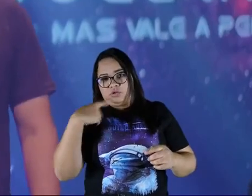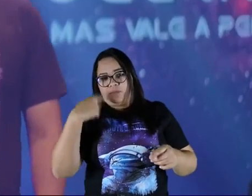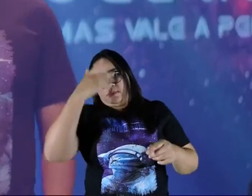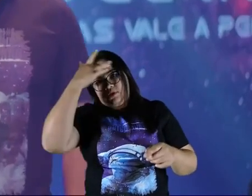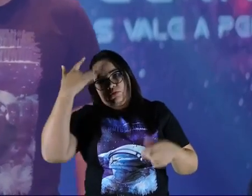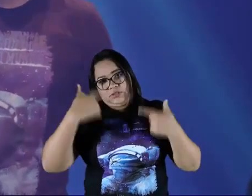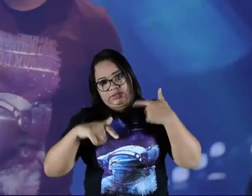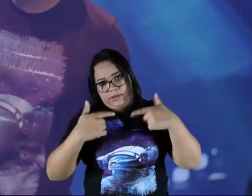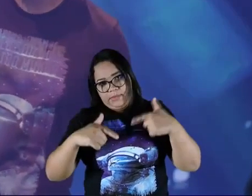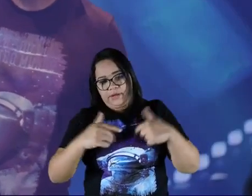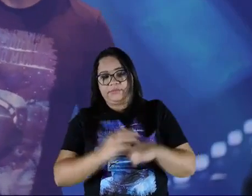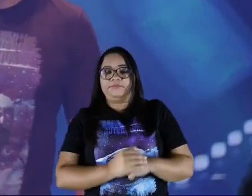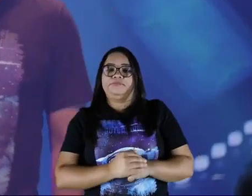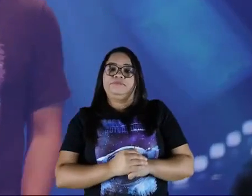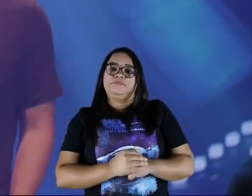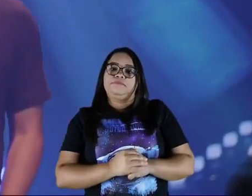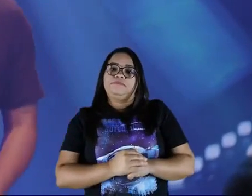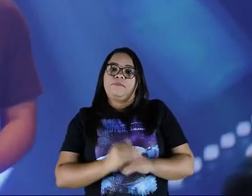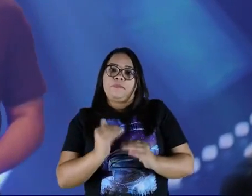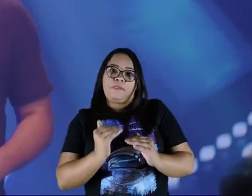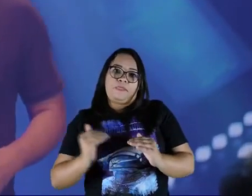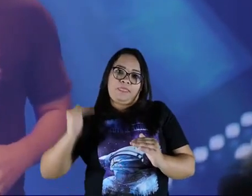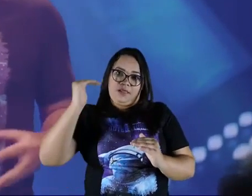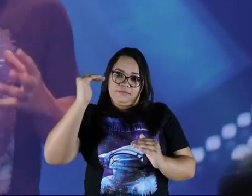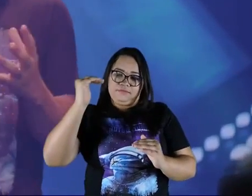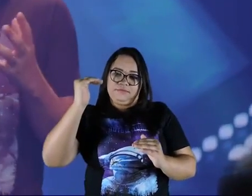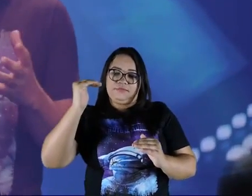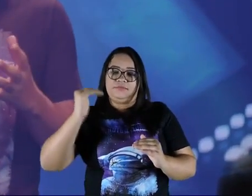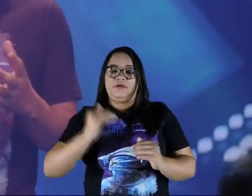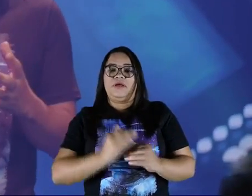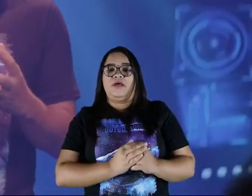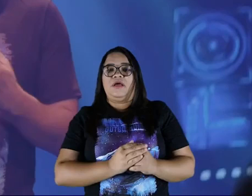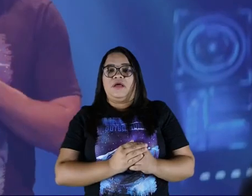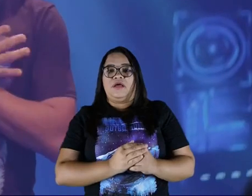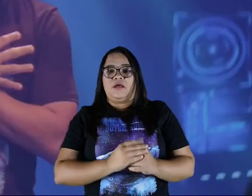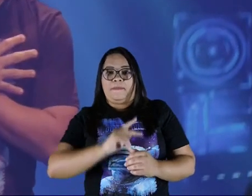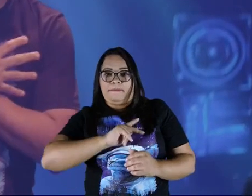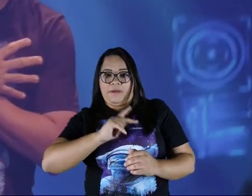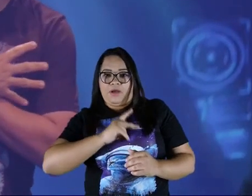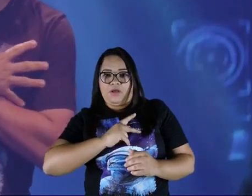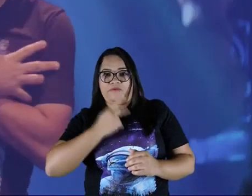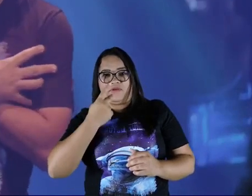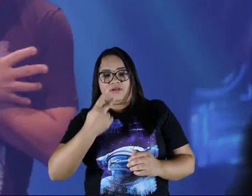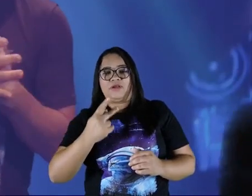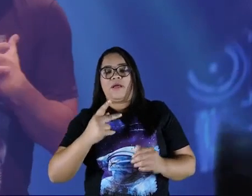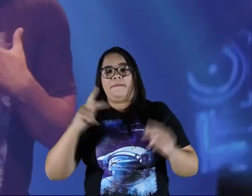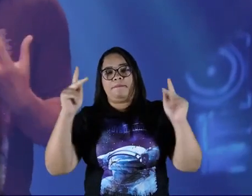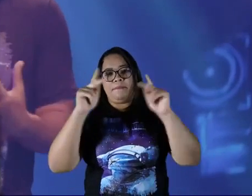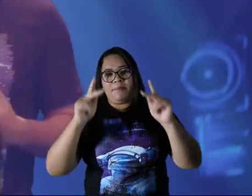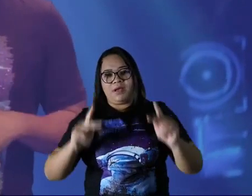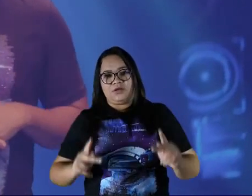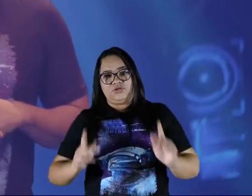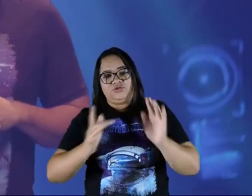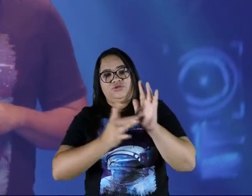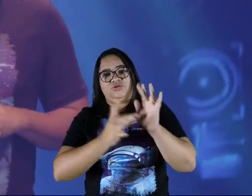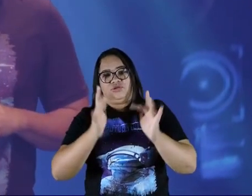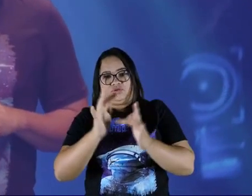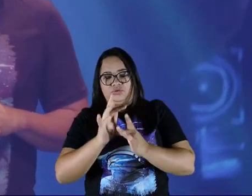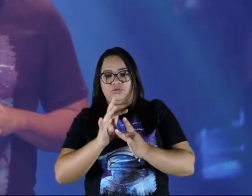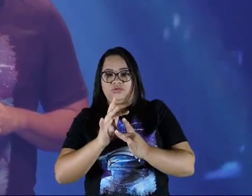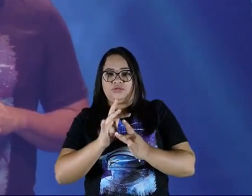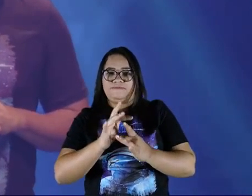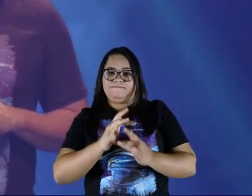tudo, meus irmãos e minhas irmãs, como diz o apóstolo Paulo, que a paz de Cristo seja o juiz, o árbitro de